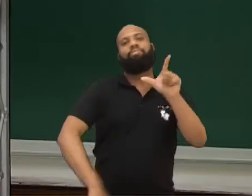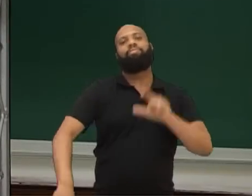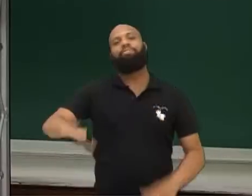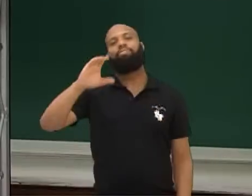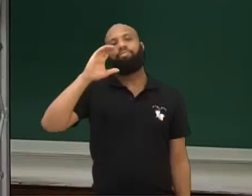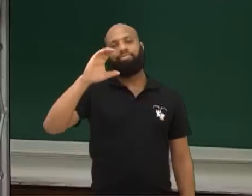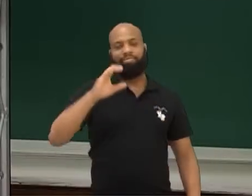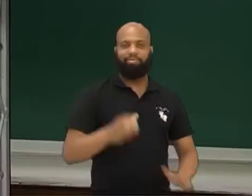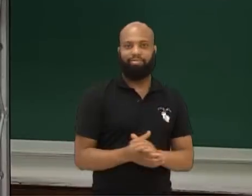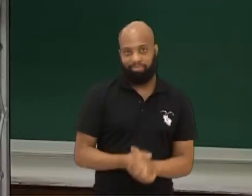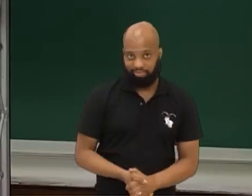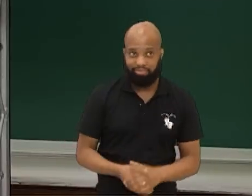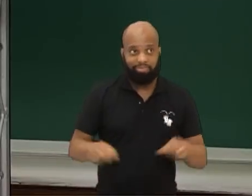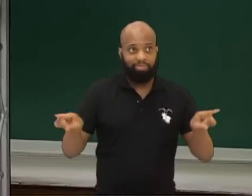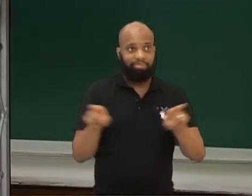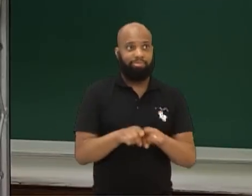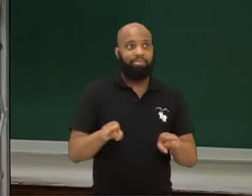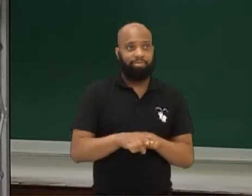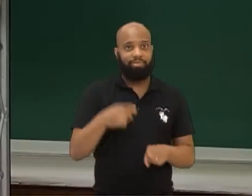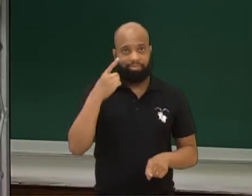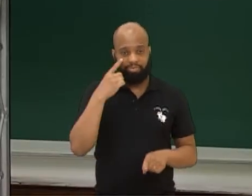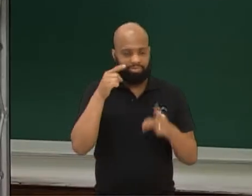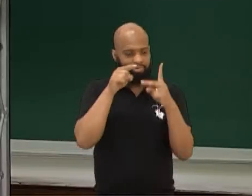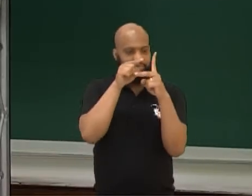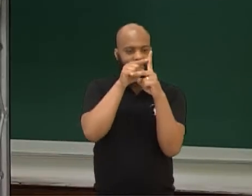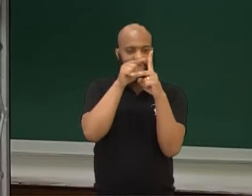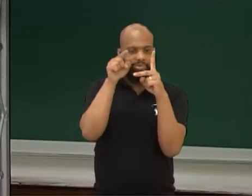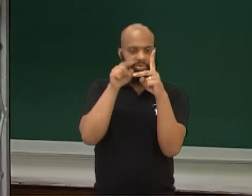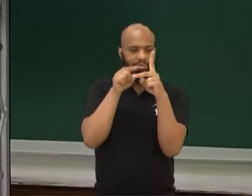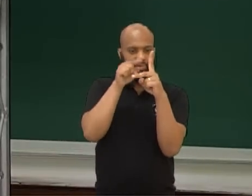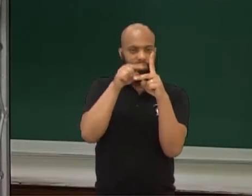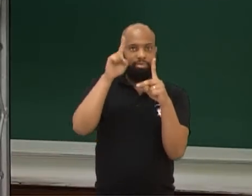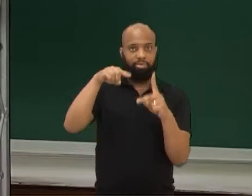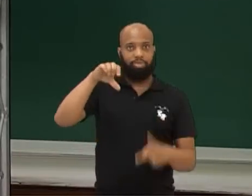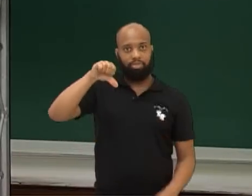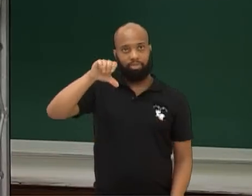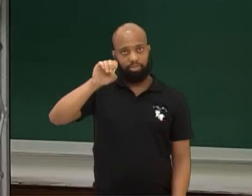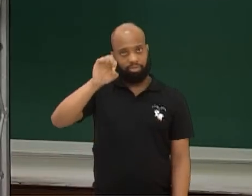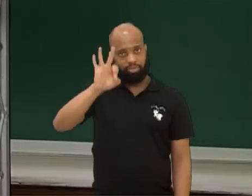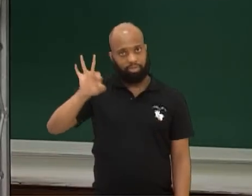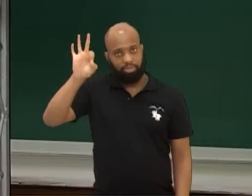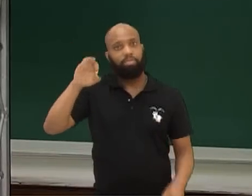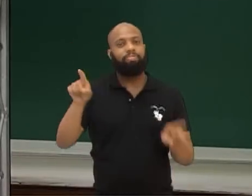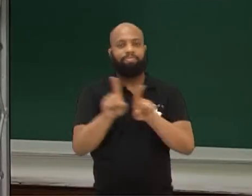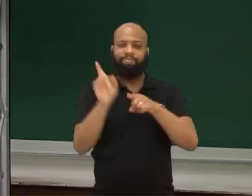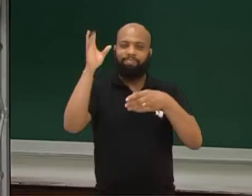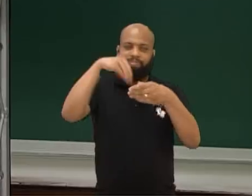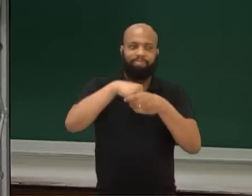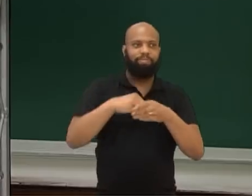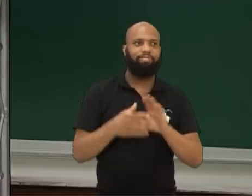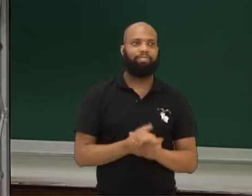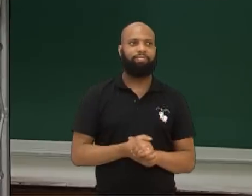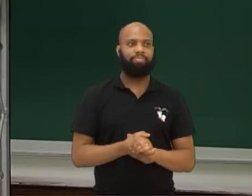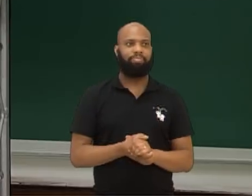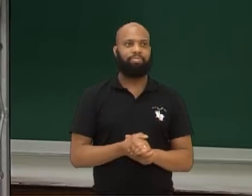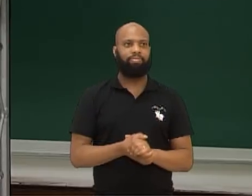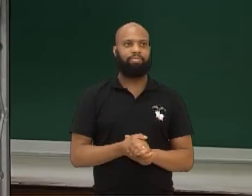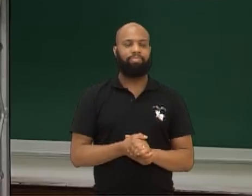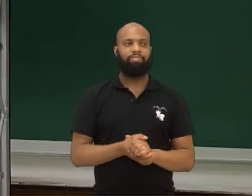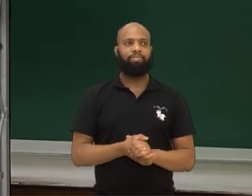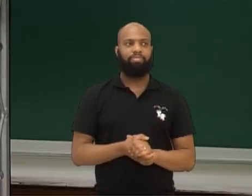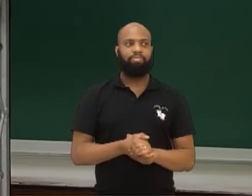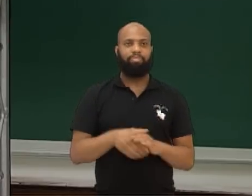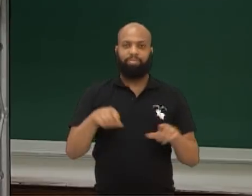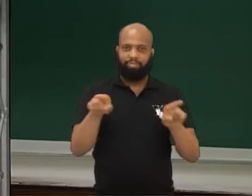outra coisa, se vocês medirem, aqui o ângulo é 90 graus, tá? Esse ângulo interno aqui, ó. Aqui é 180, meia